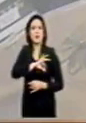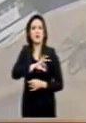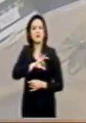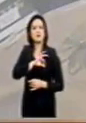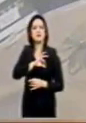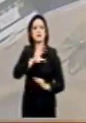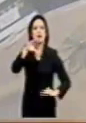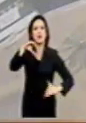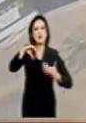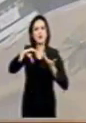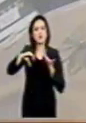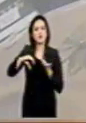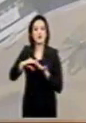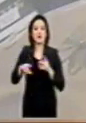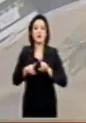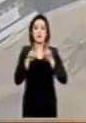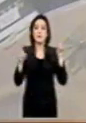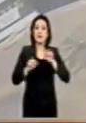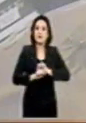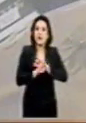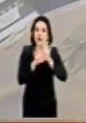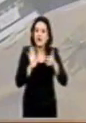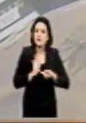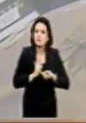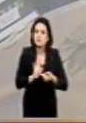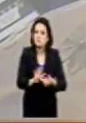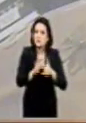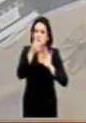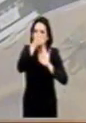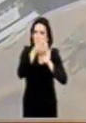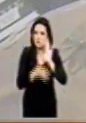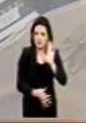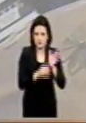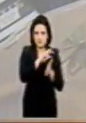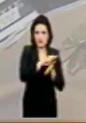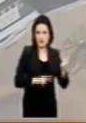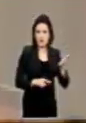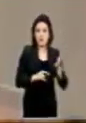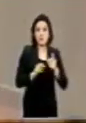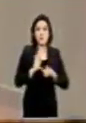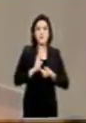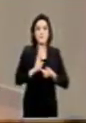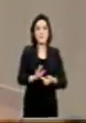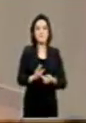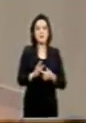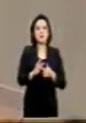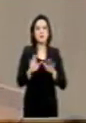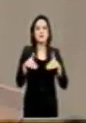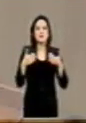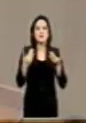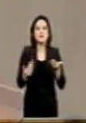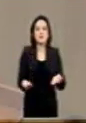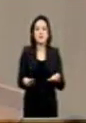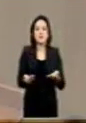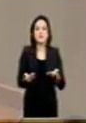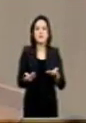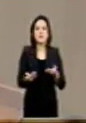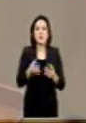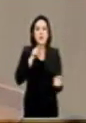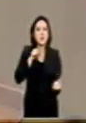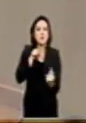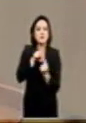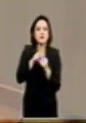Todavia, é clara, diz o reclamante, é clara a intenção na investigação de parlamentares. Ademais,